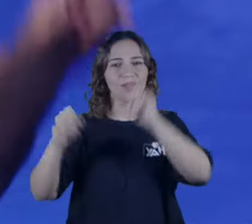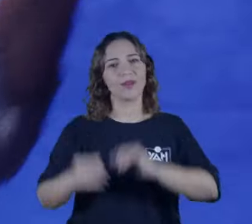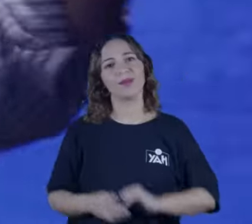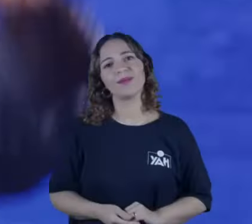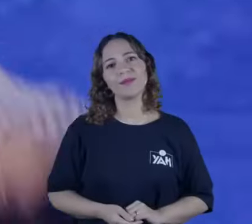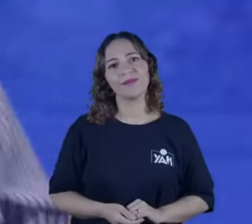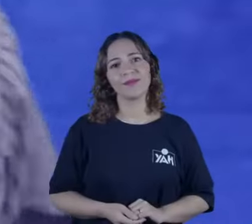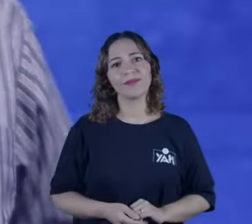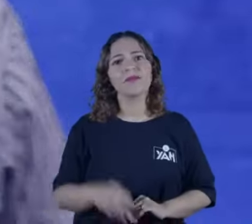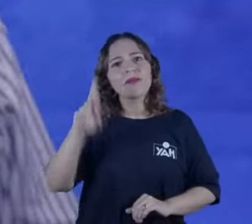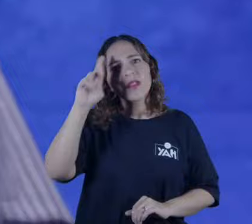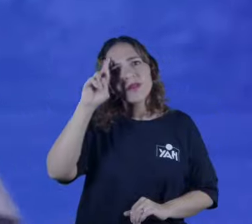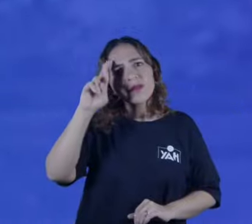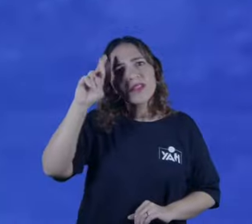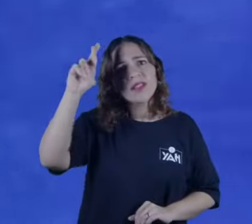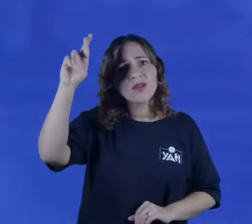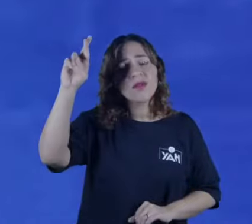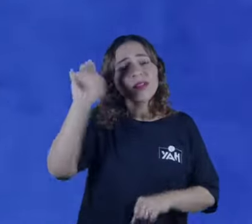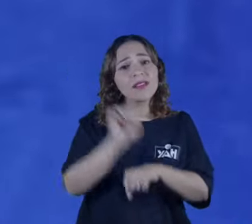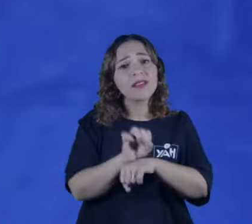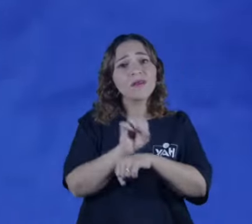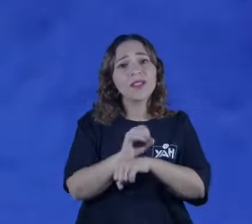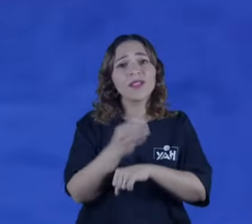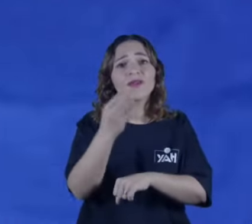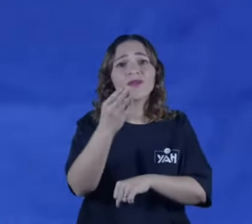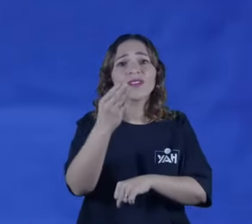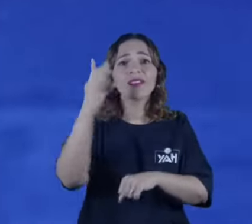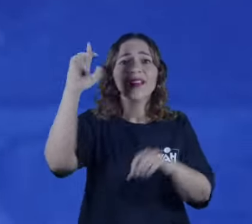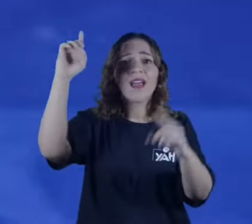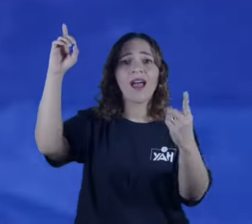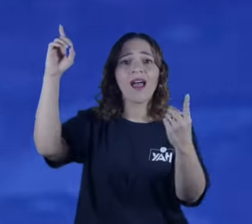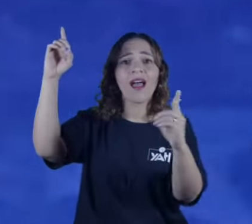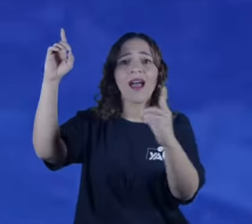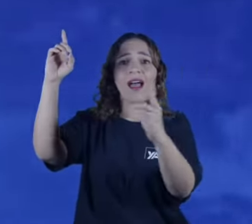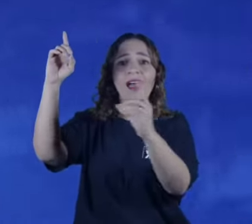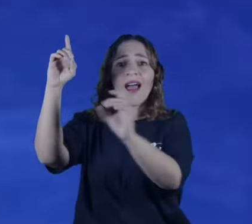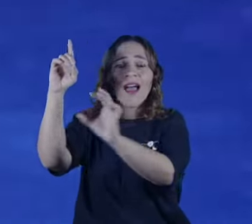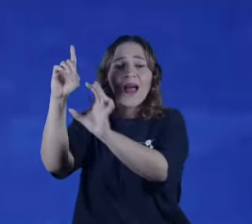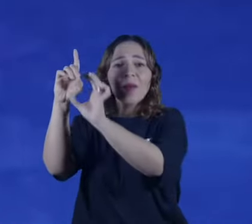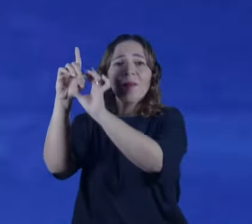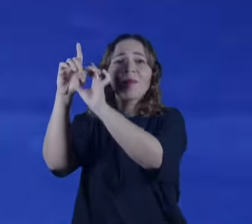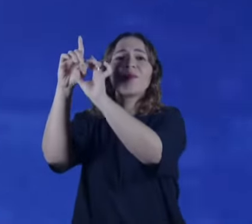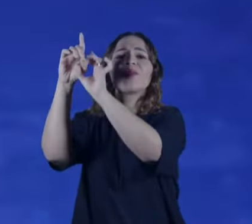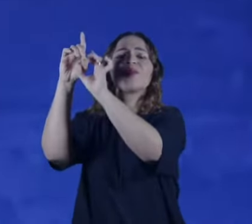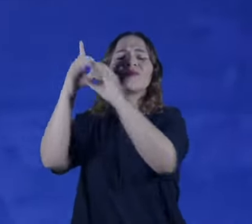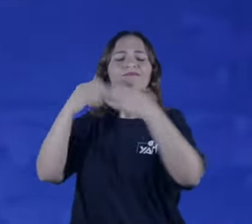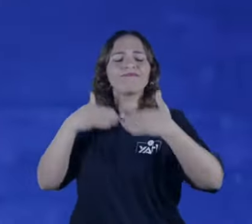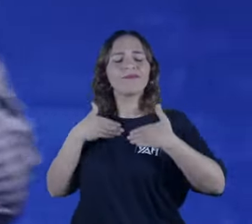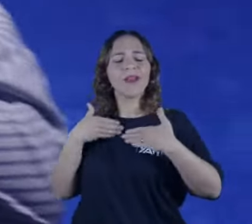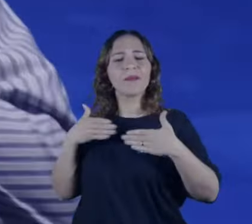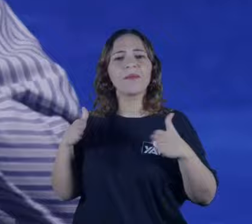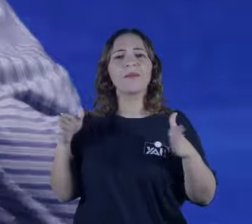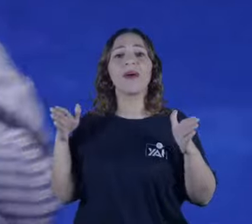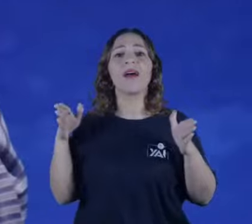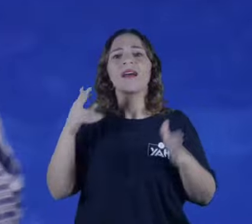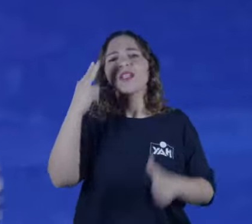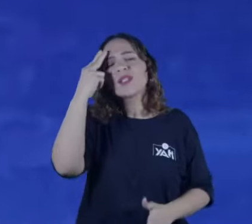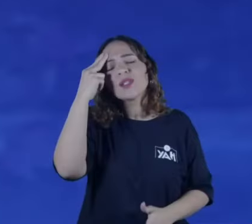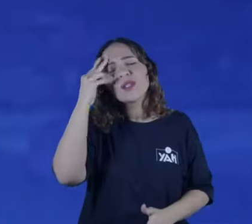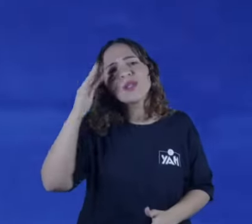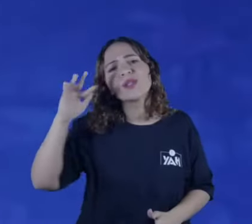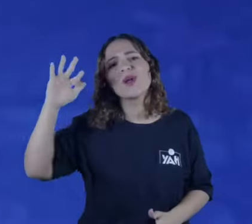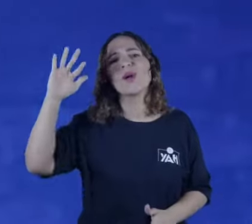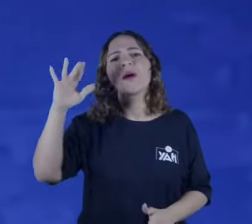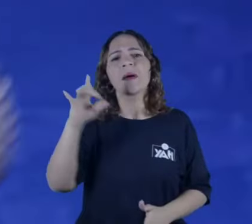O Senhor quer que você venha para Ele e se entregue completamente a Ele. Seus sonhos, seus